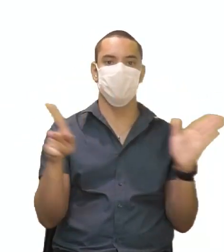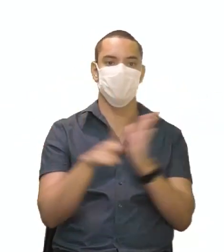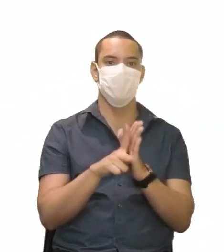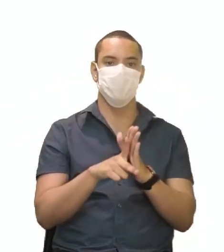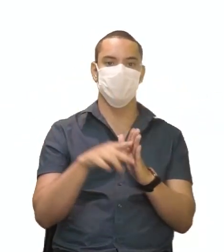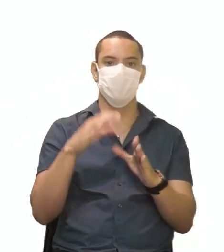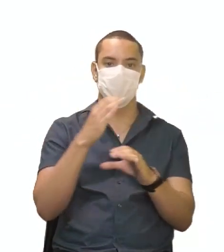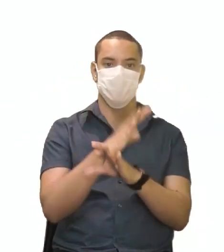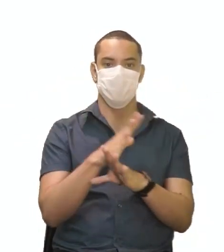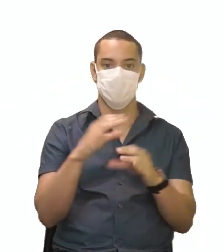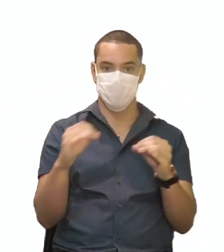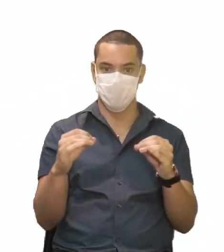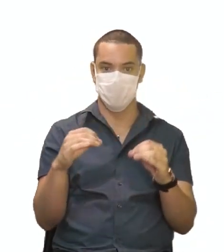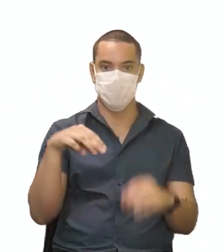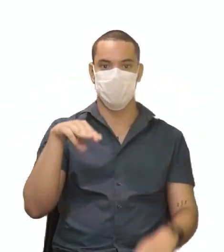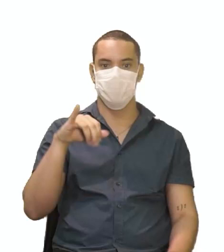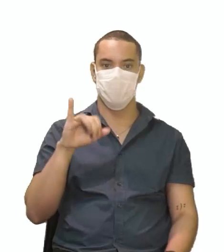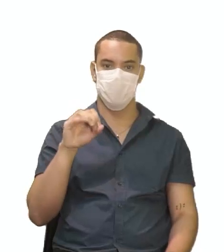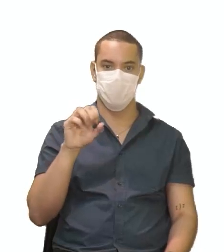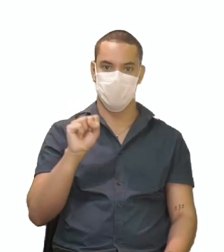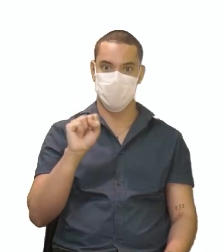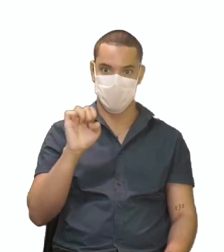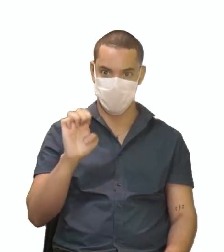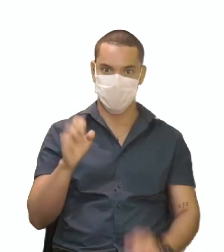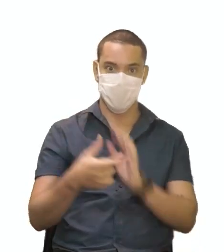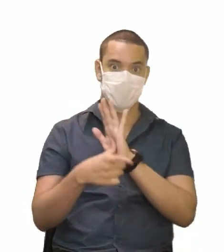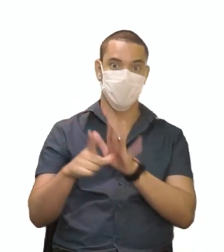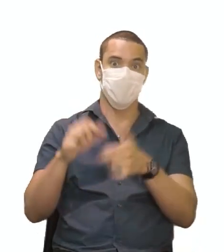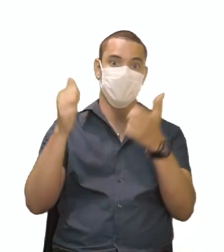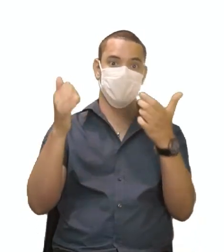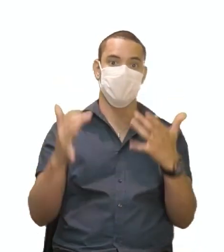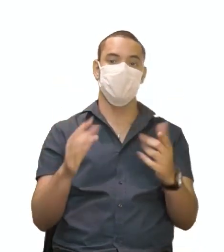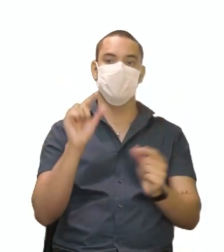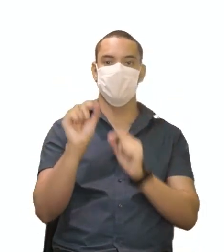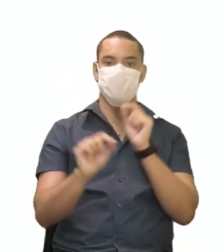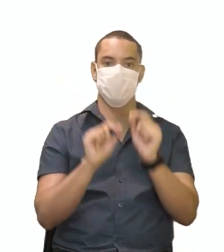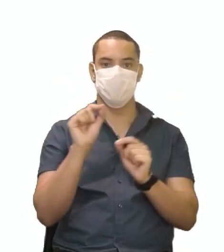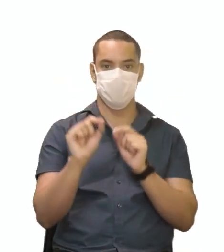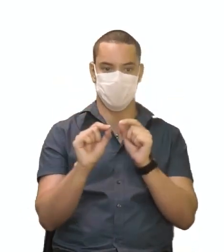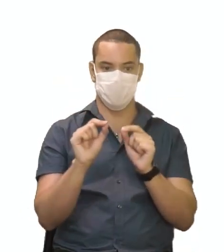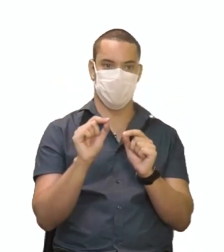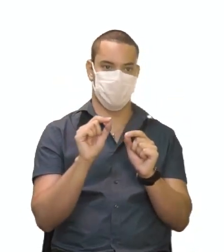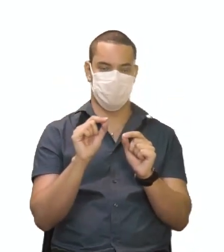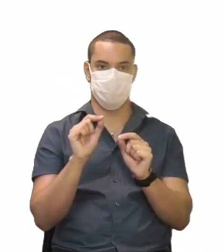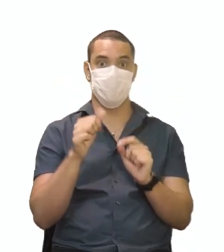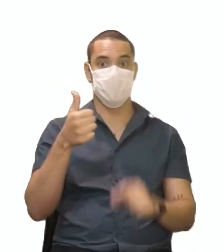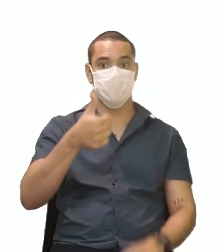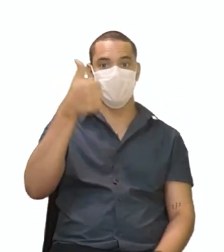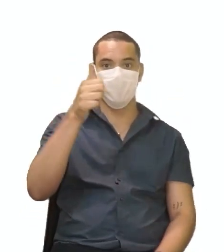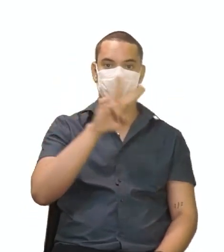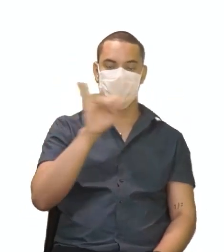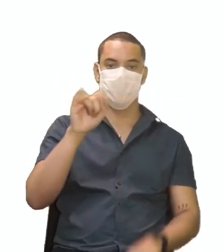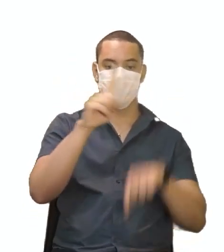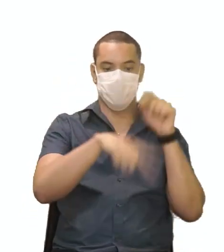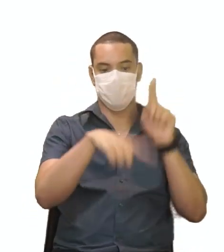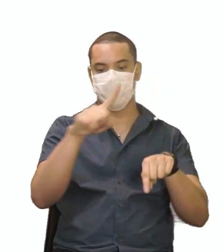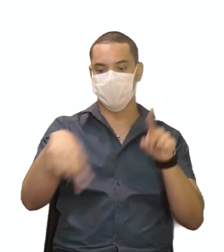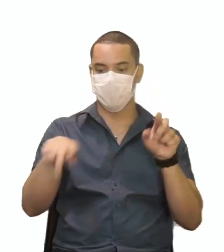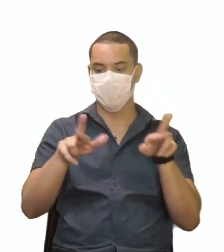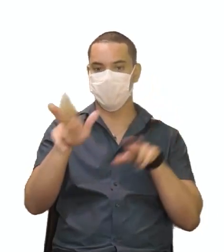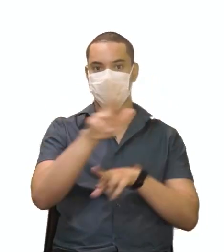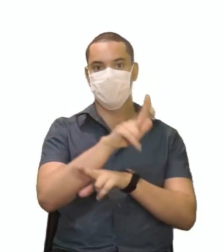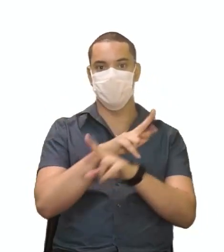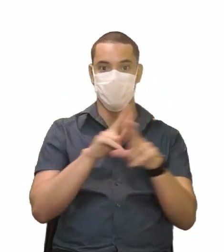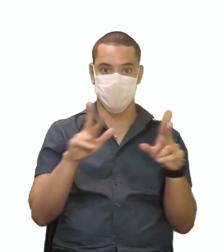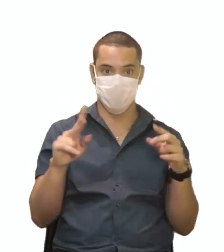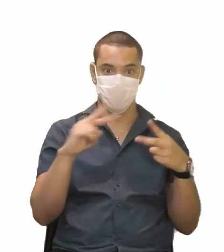de meiose? A gente falou, quando nós estávamos falando sobre meiose, nós falamos que, primeiro, ela vai permitir a variabilidade genética.